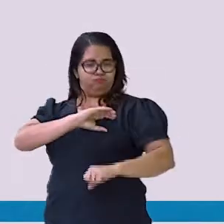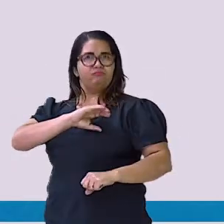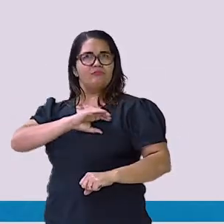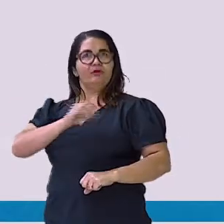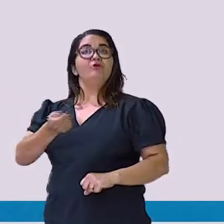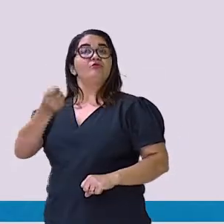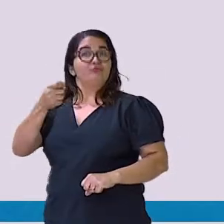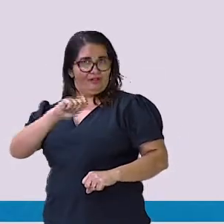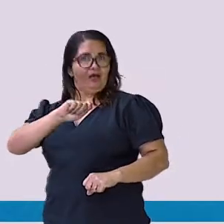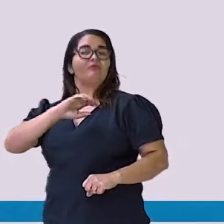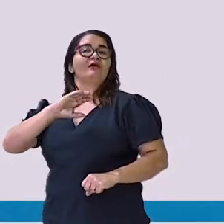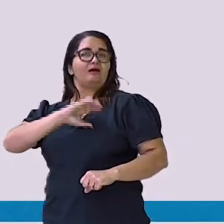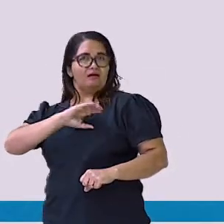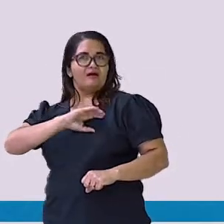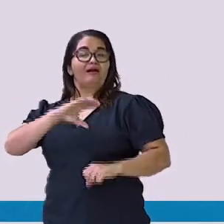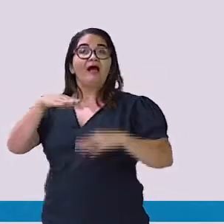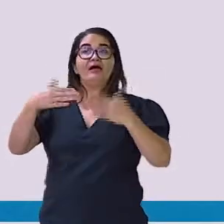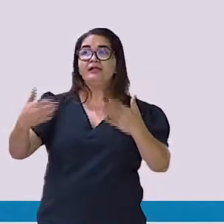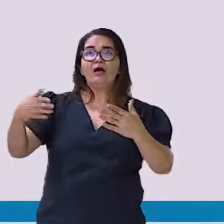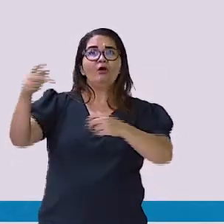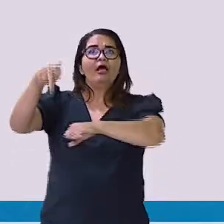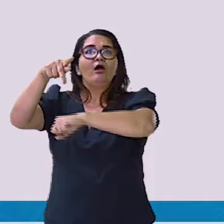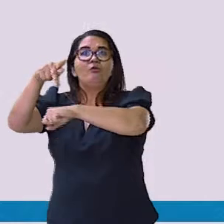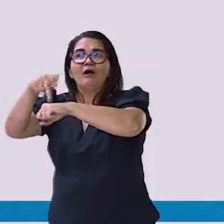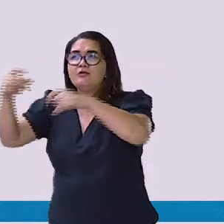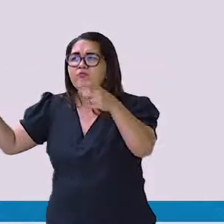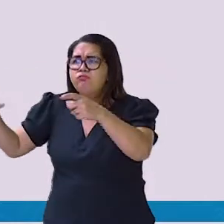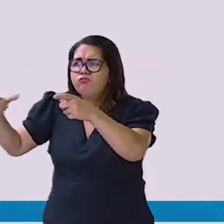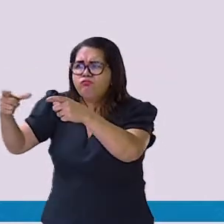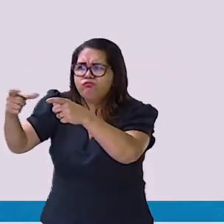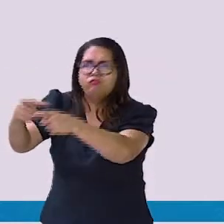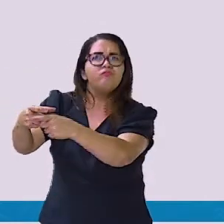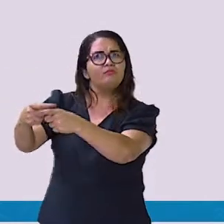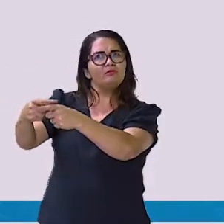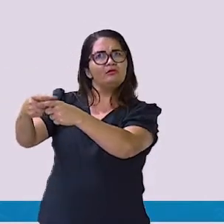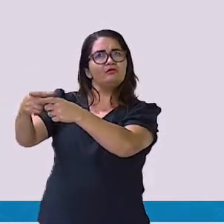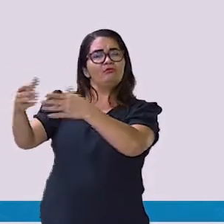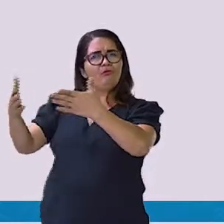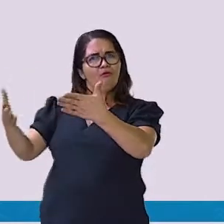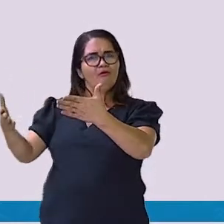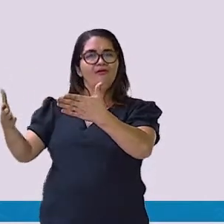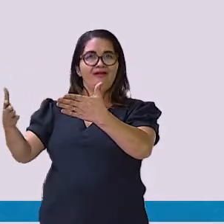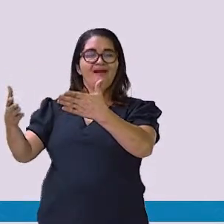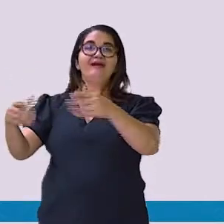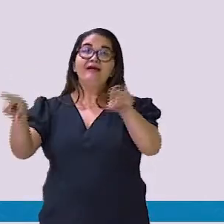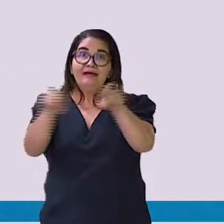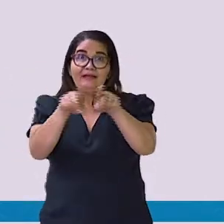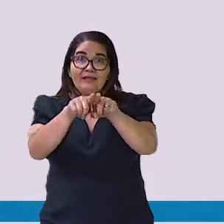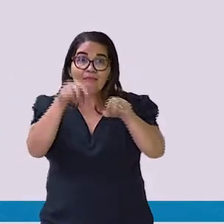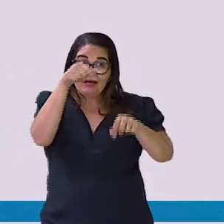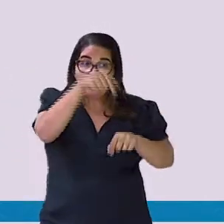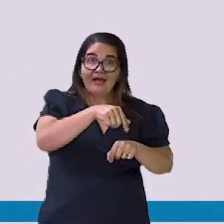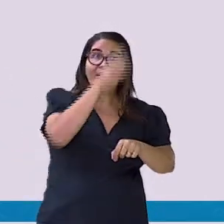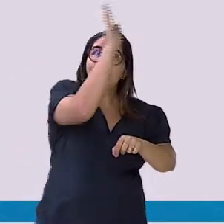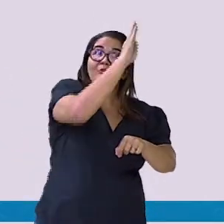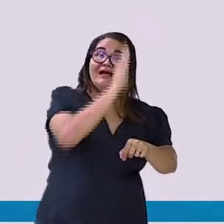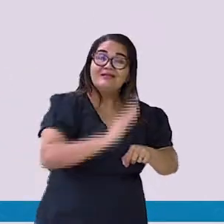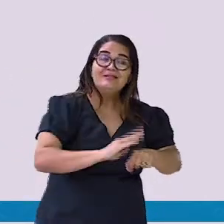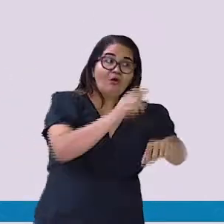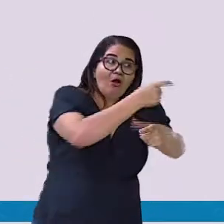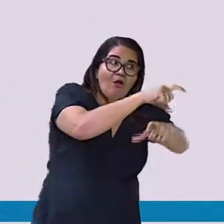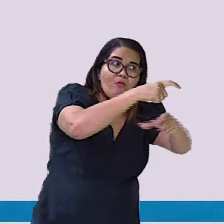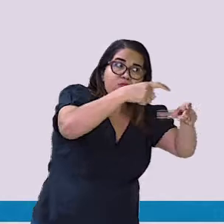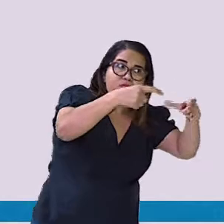tem aproximadamente 210 milhões de habitantes. O Canadá